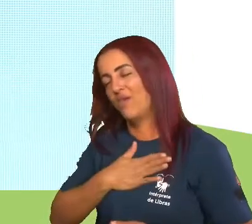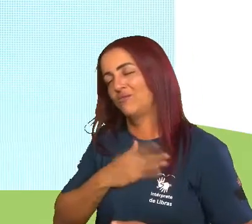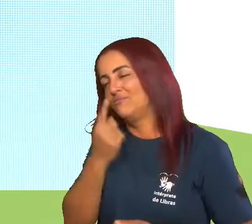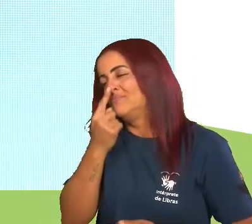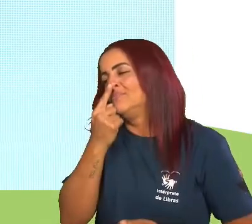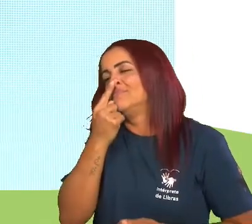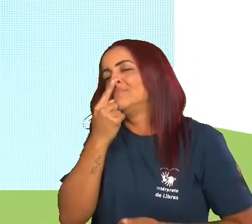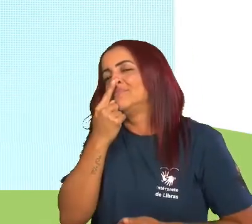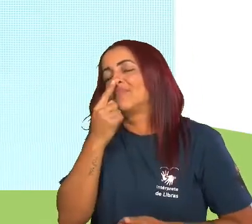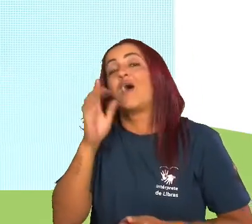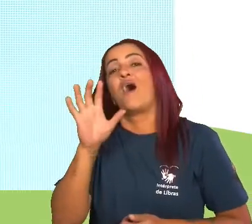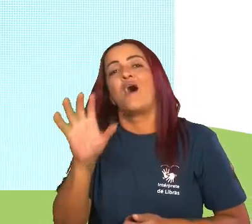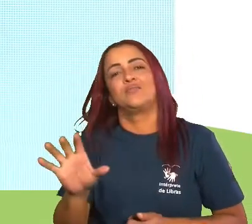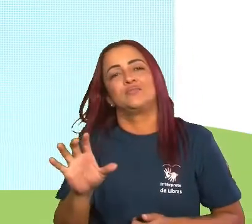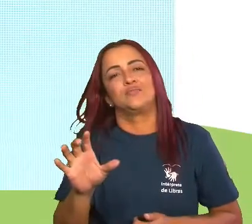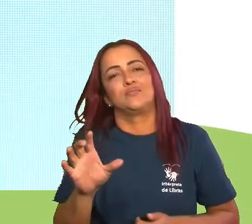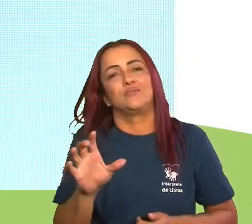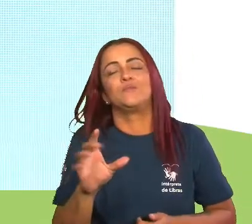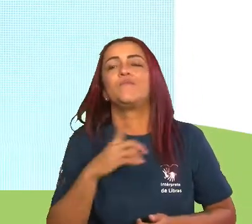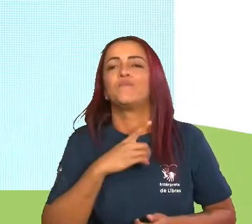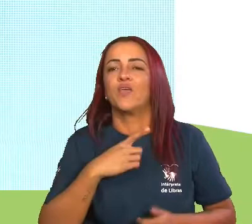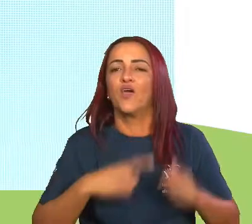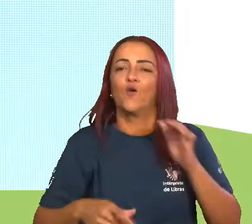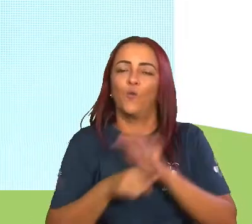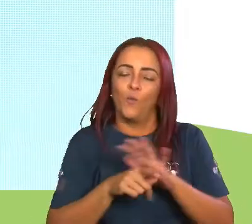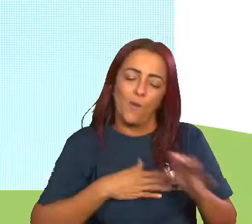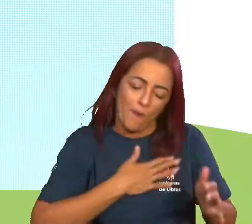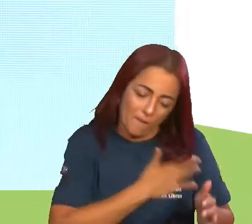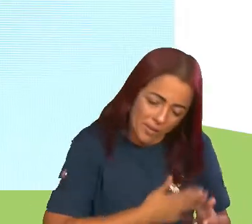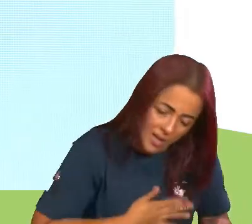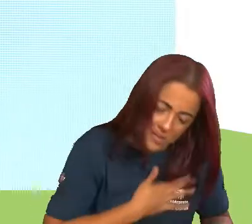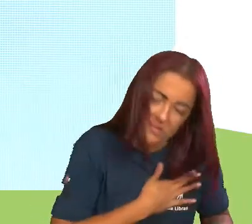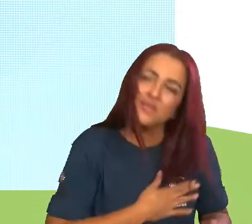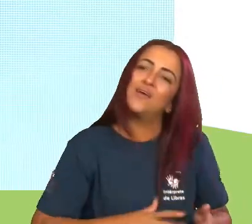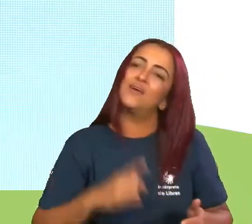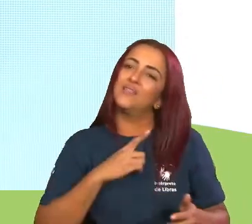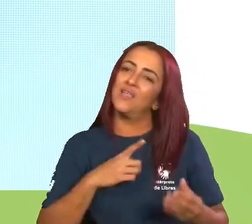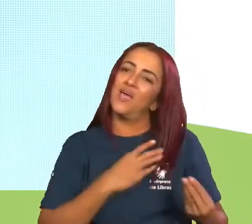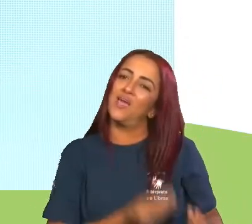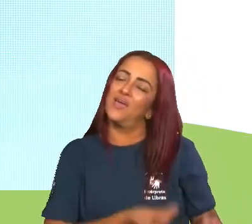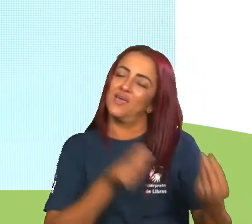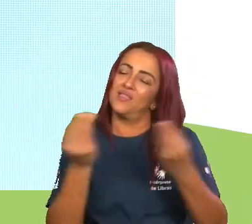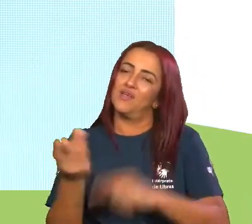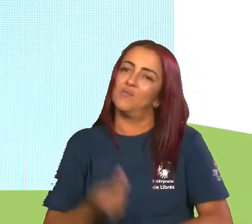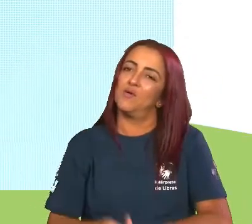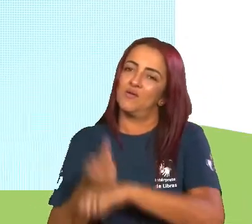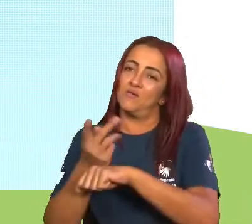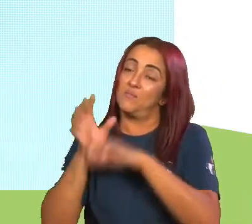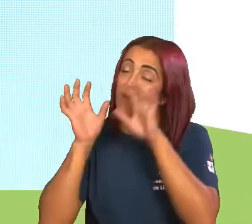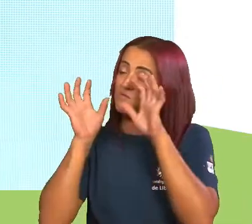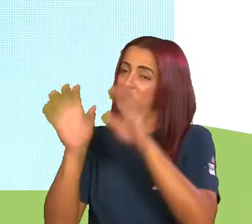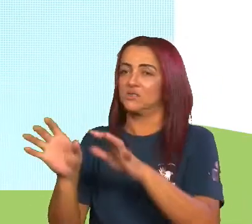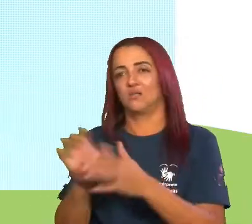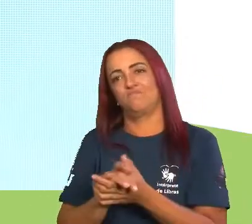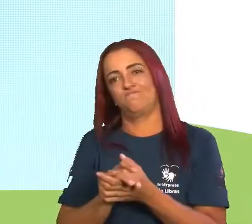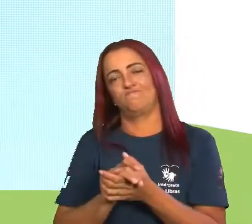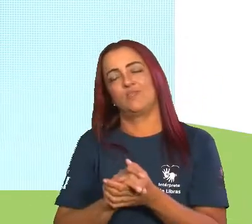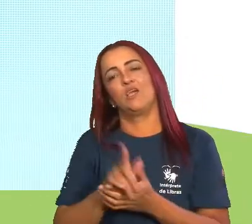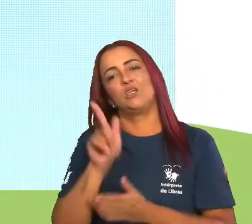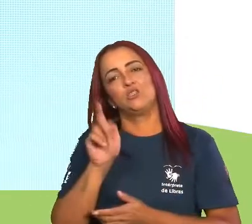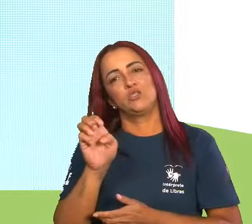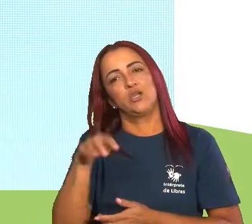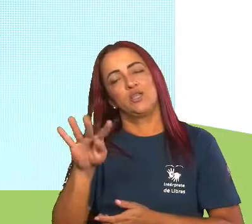irmão. E é com grande prazer e alegria que eu entrego o prêmio Gente Rara para você hoje,